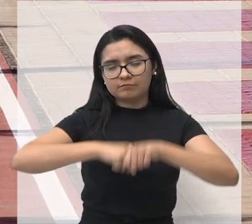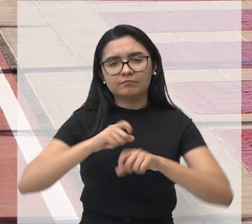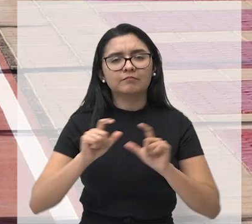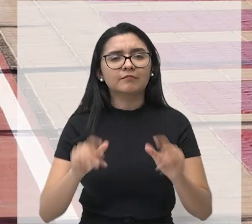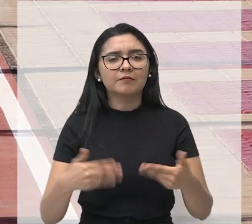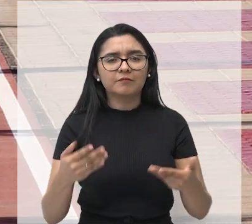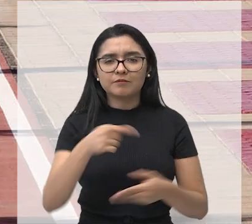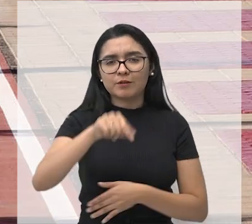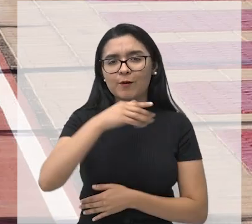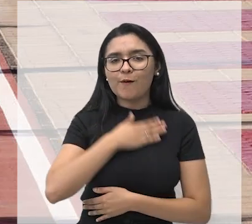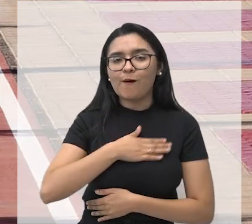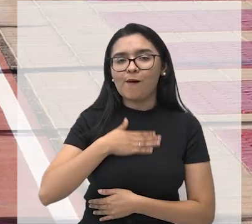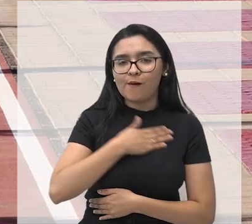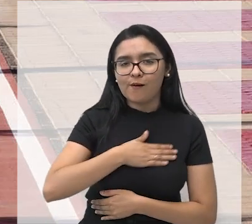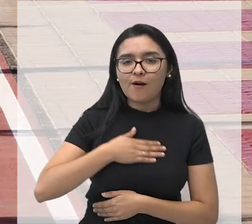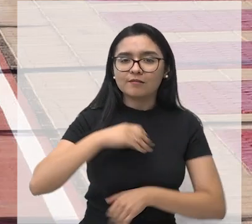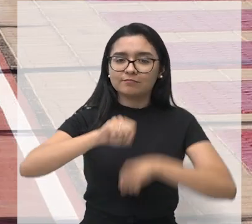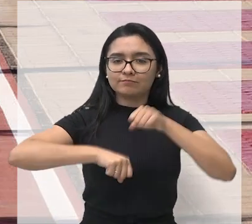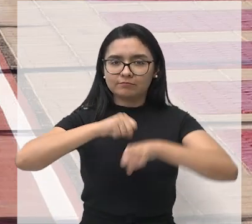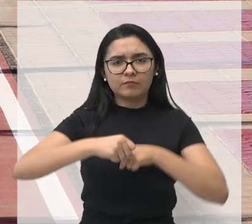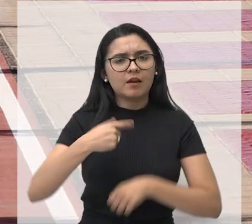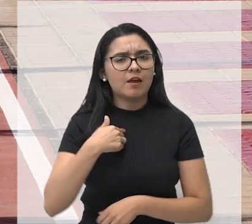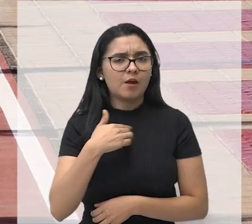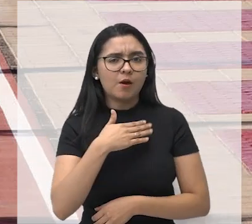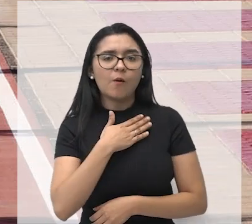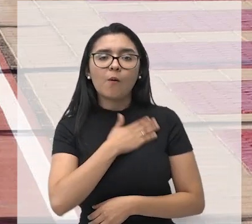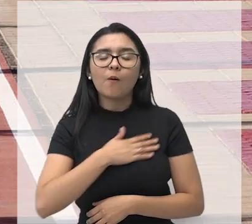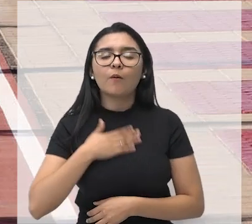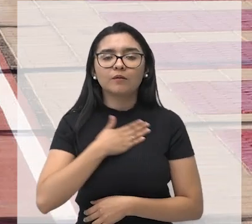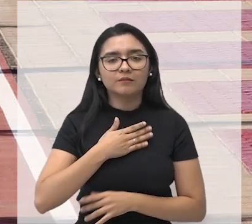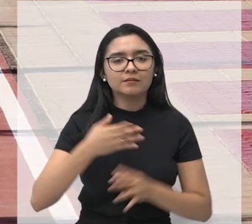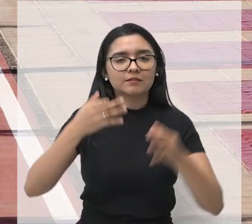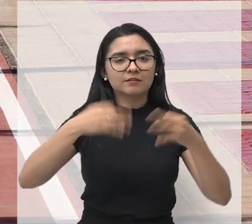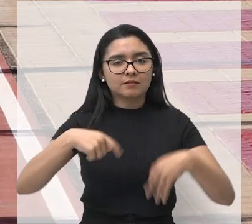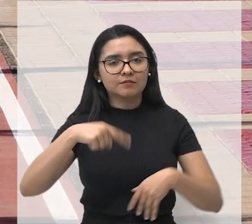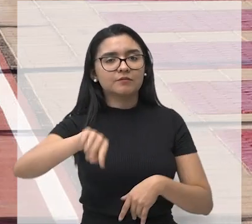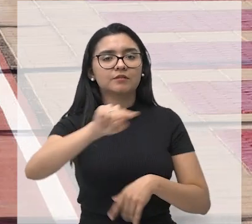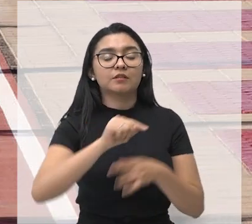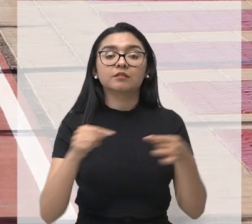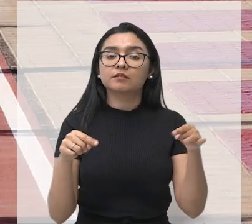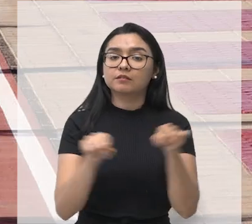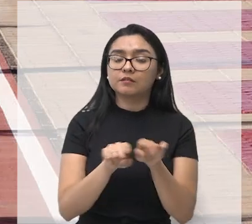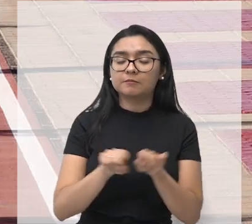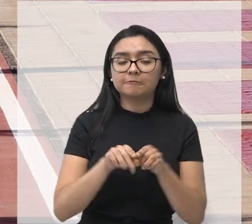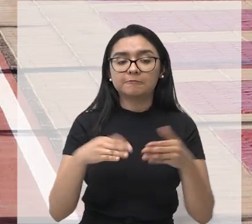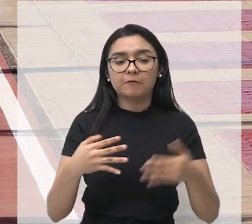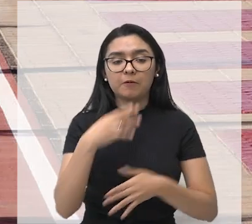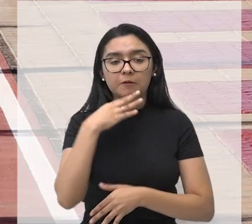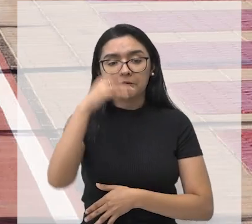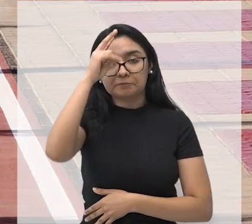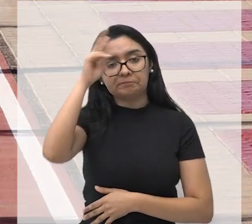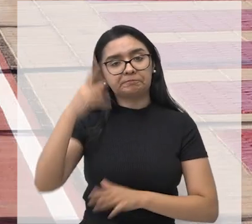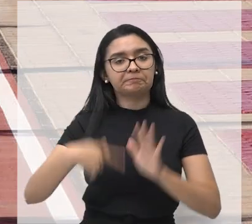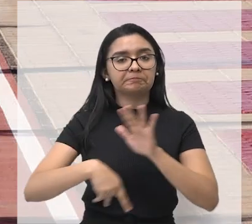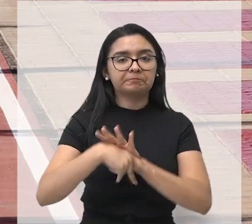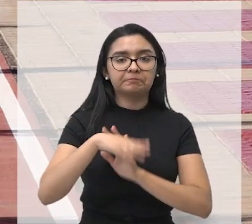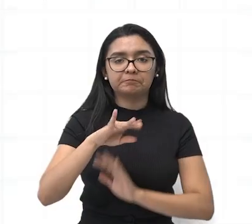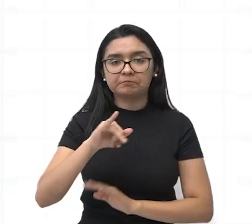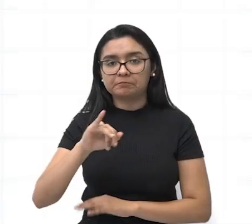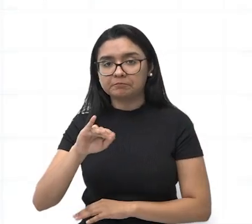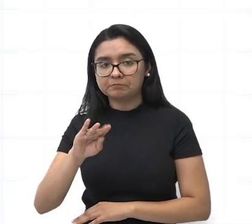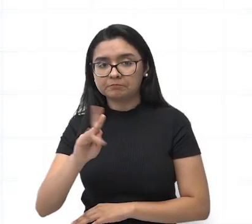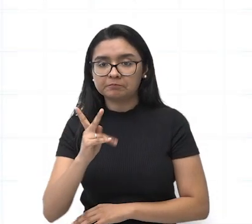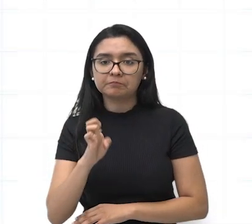andar de bike, de bicicleta? Eu gosto, eu tenho certeza que vocês também. Vamos conhecer um pouquinho da história da